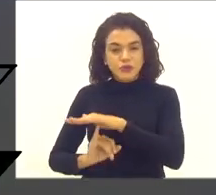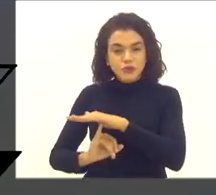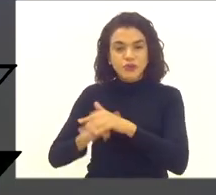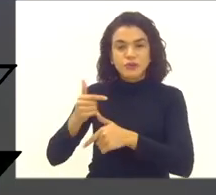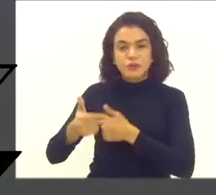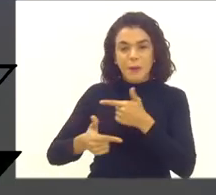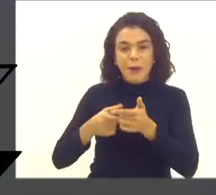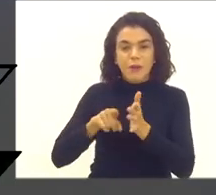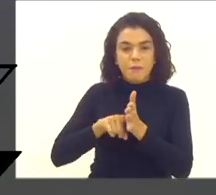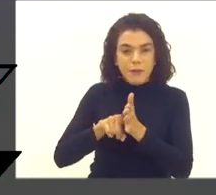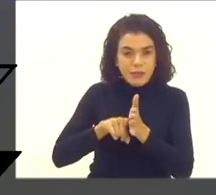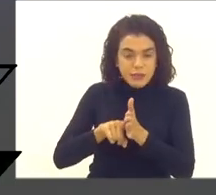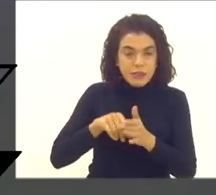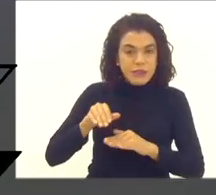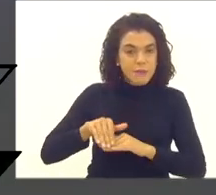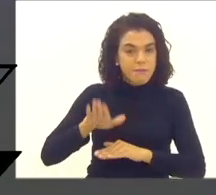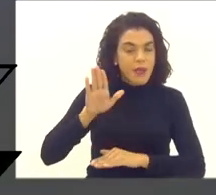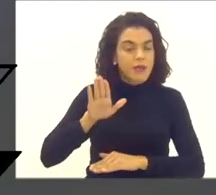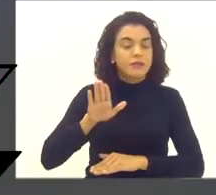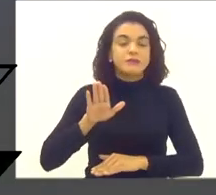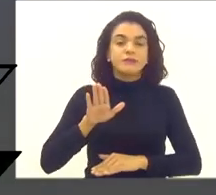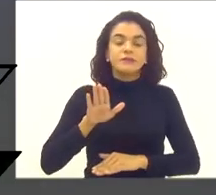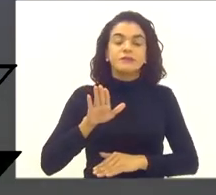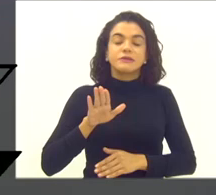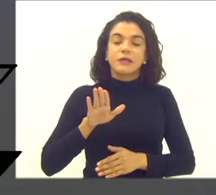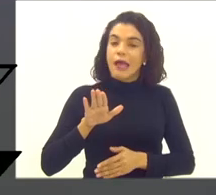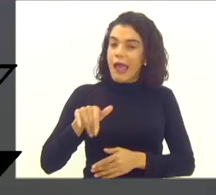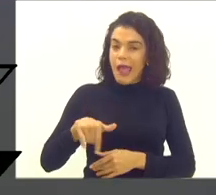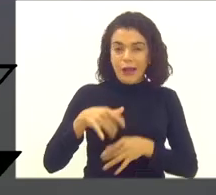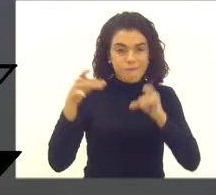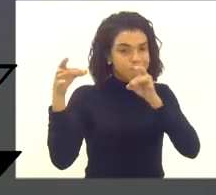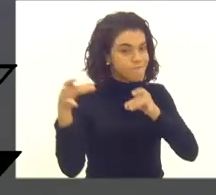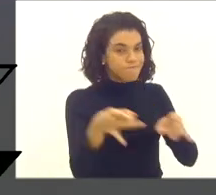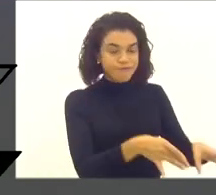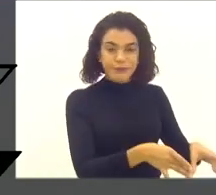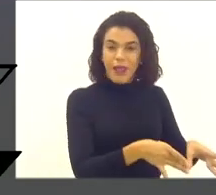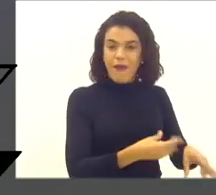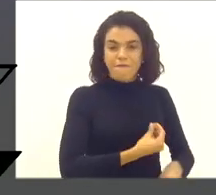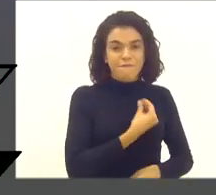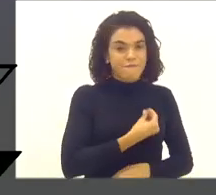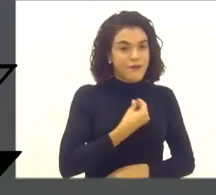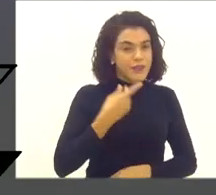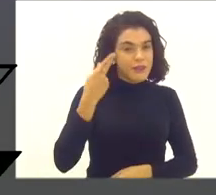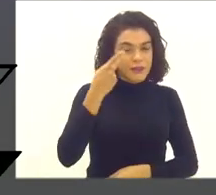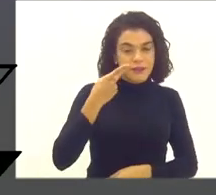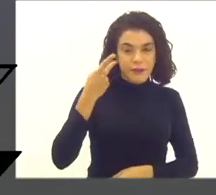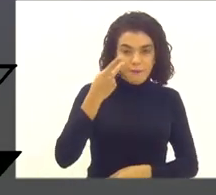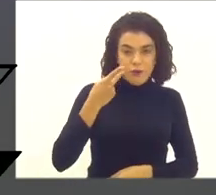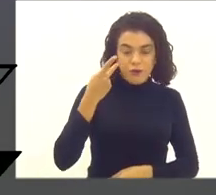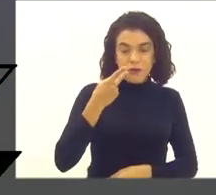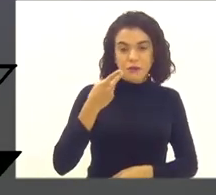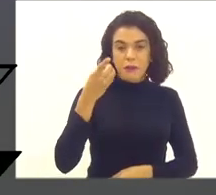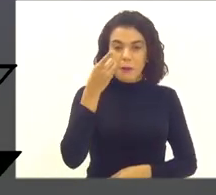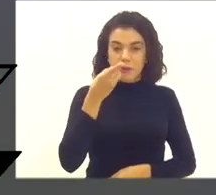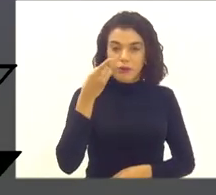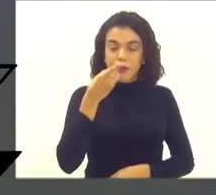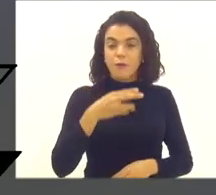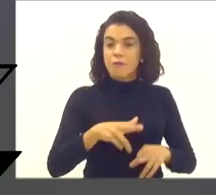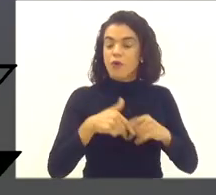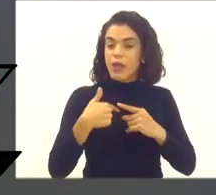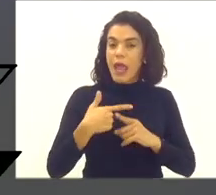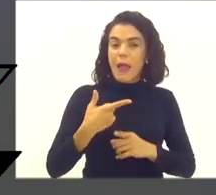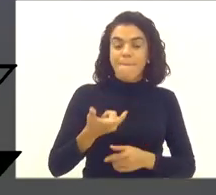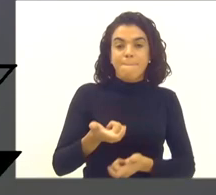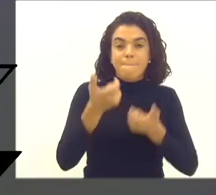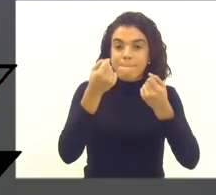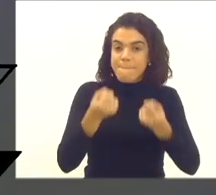trabalha com pesquisa mais mas ela descontinuou a carreira parlamentar porque os ataques eram realmente muito